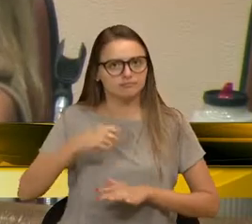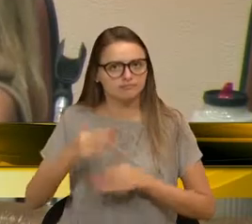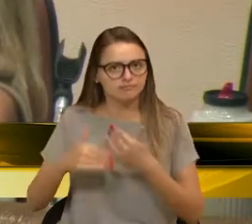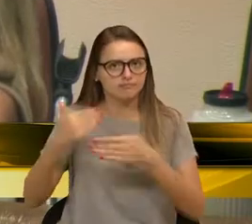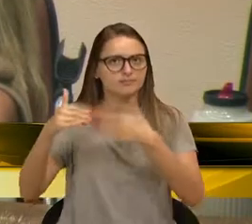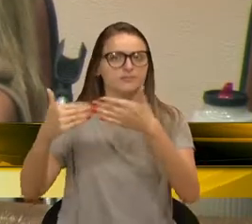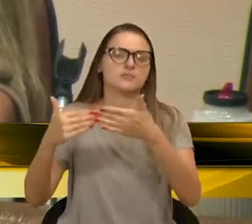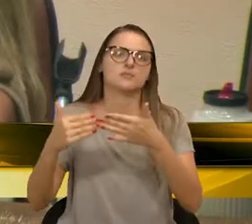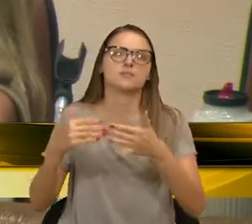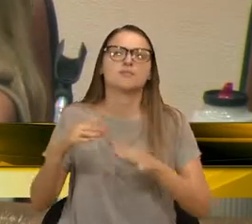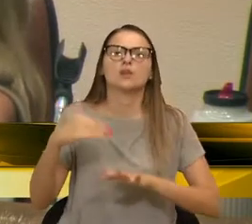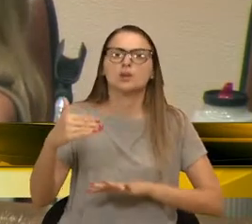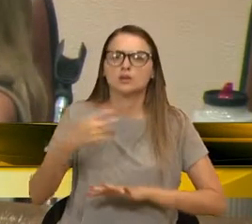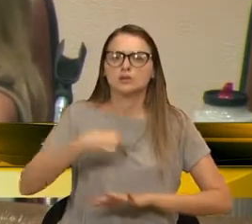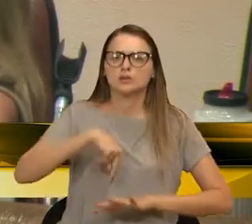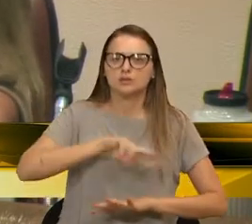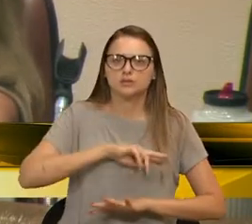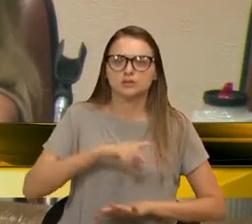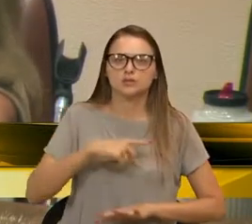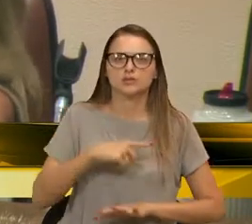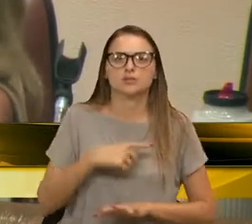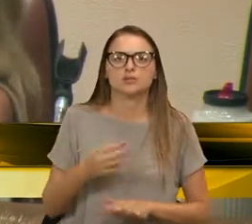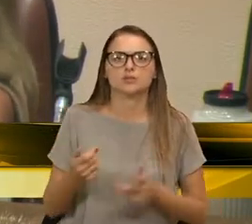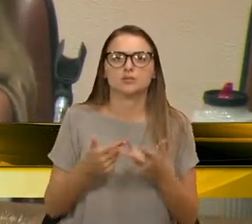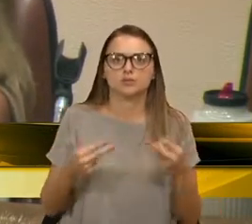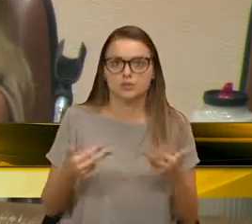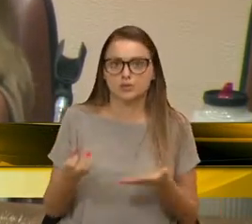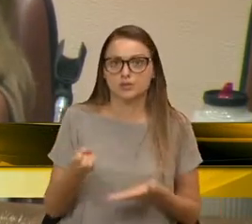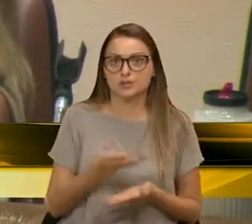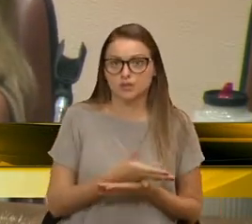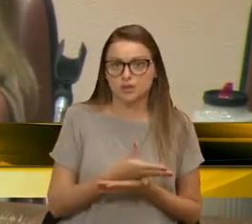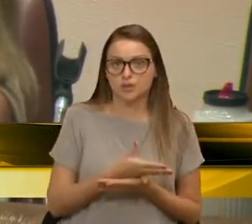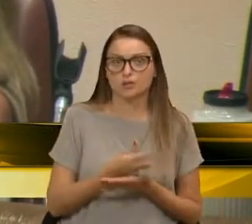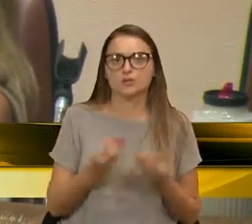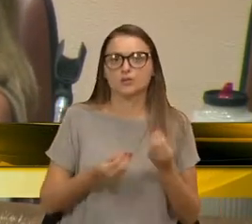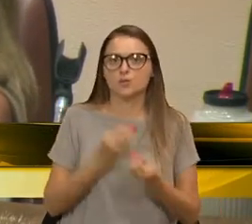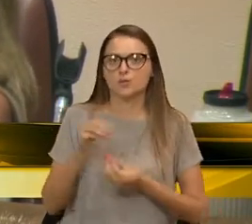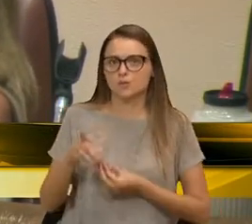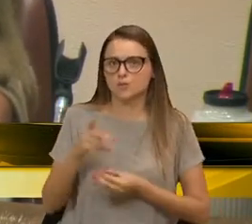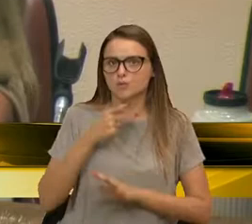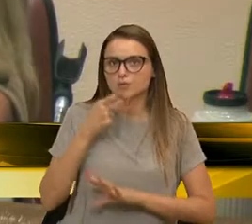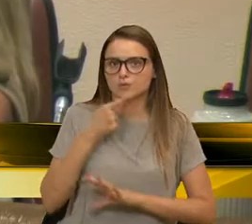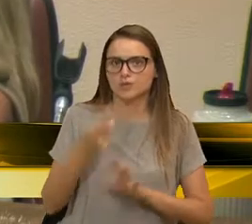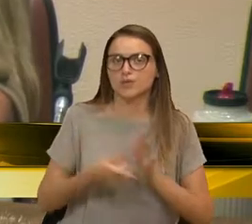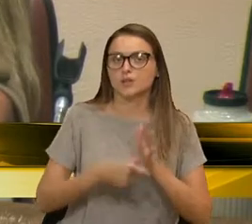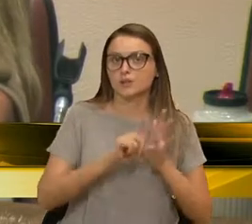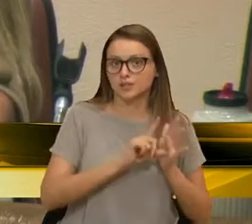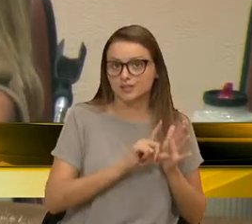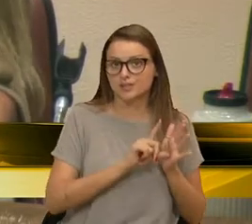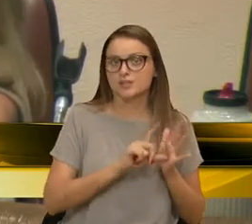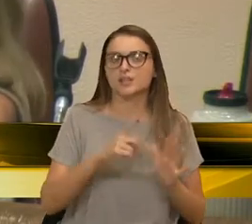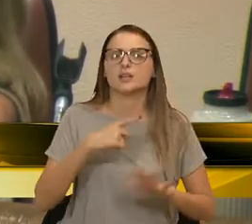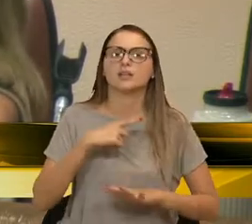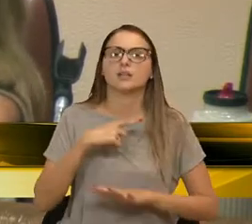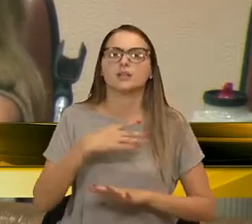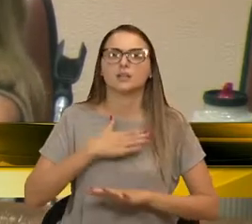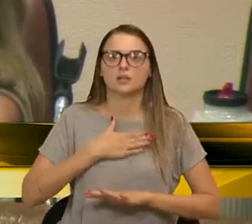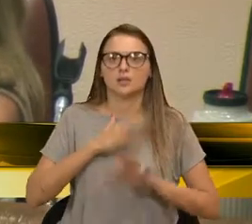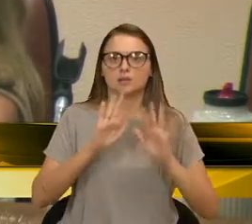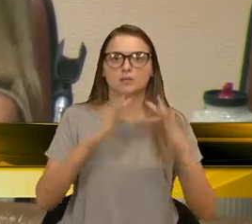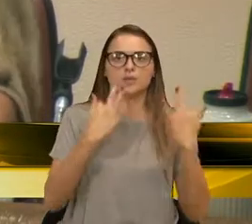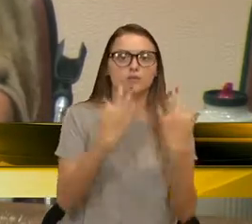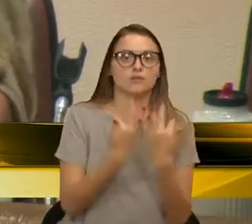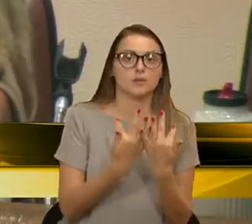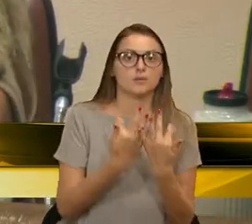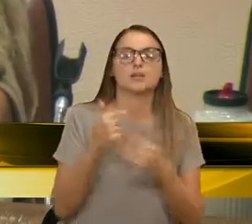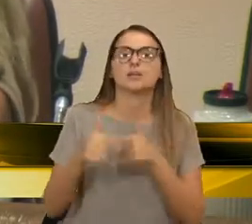né? E quando a gente oferece coisas, seja para a juventude, como tu citaste, é muito importante. Eu tenho familiares que são